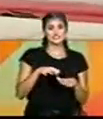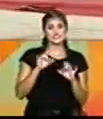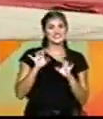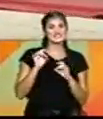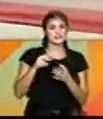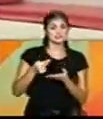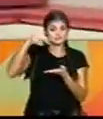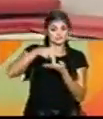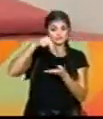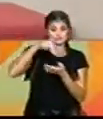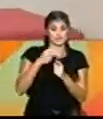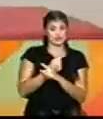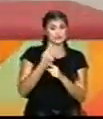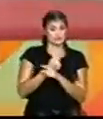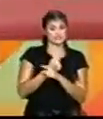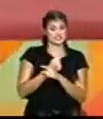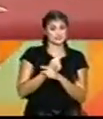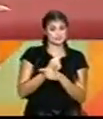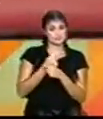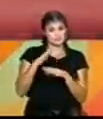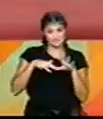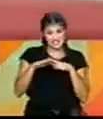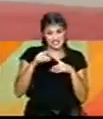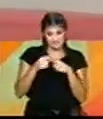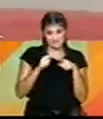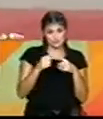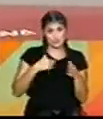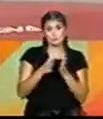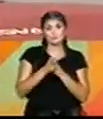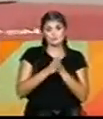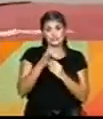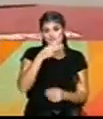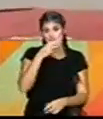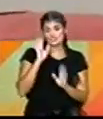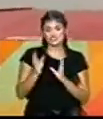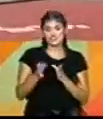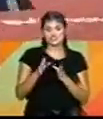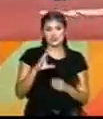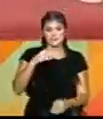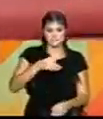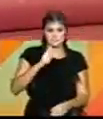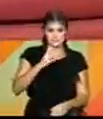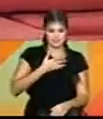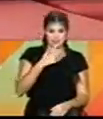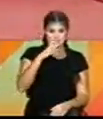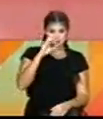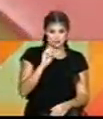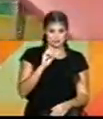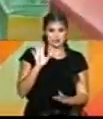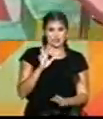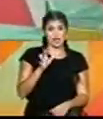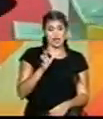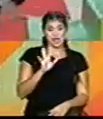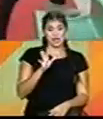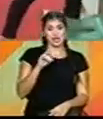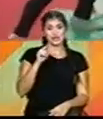mas há muita coisa para fazer, tá? Muito obrigada, muito obrigada. Vou aproveitar e falar já com Pedro. Olá, Pedro. Pedro Ferreira